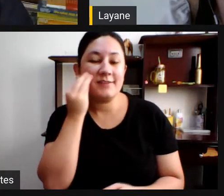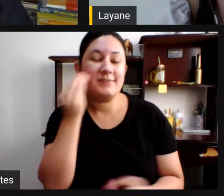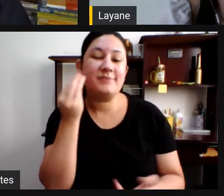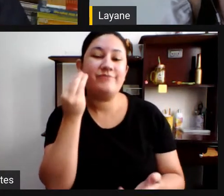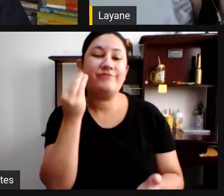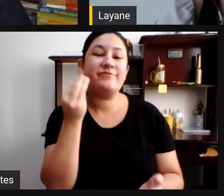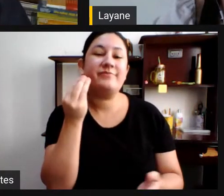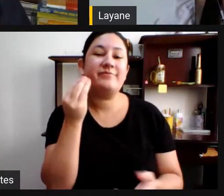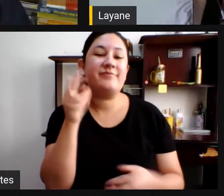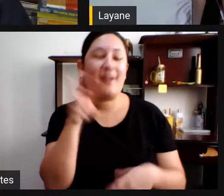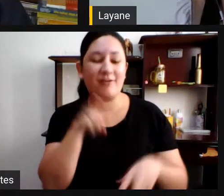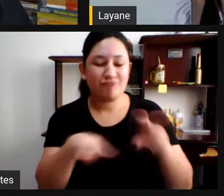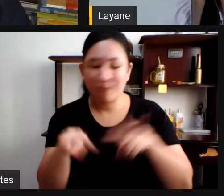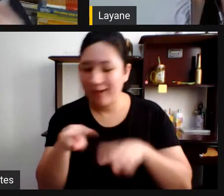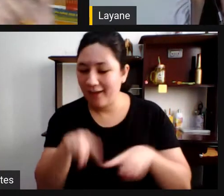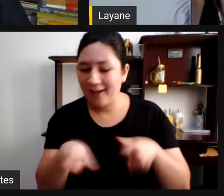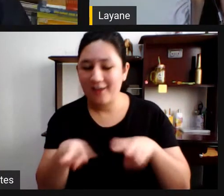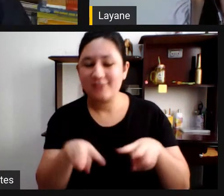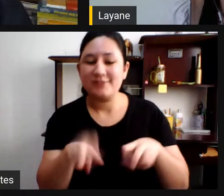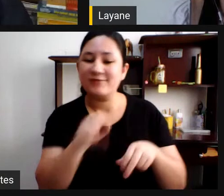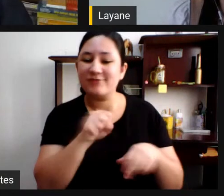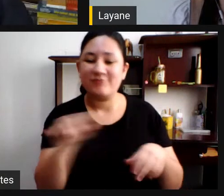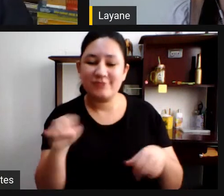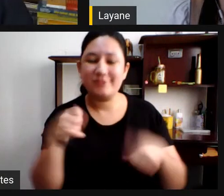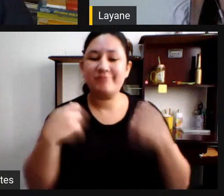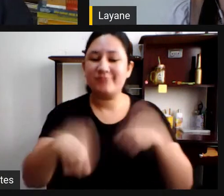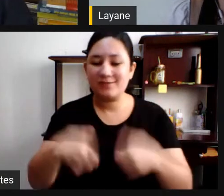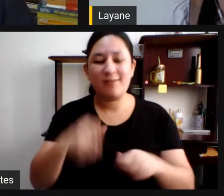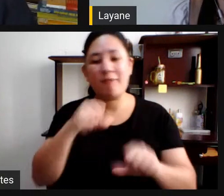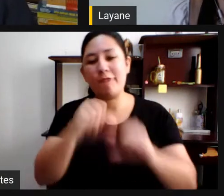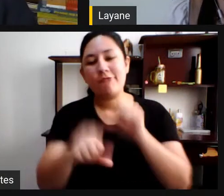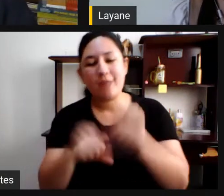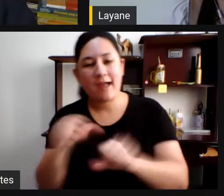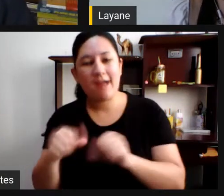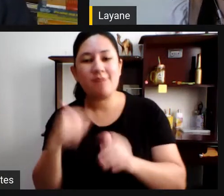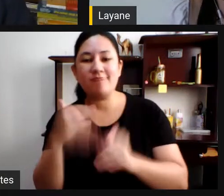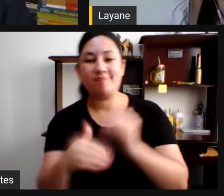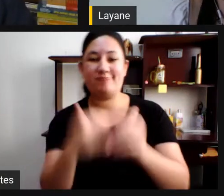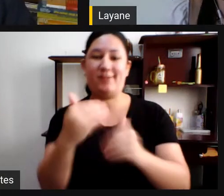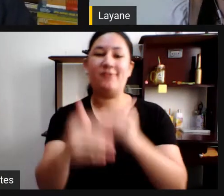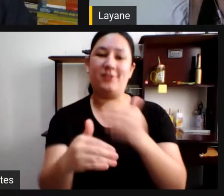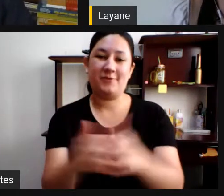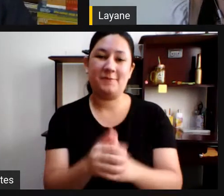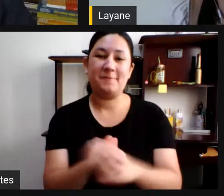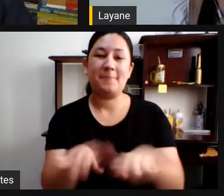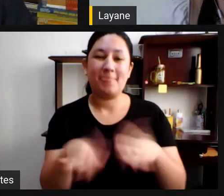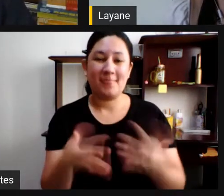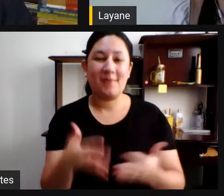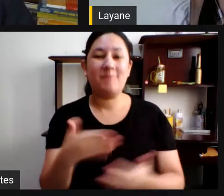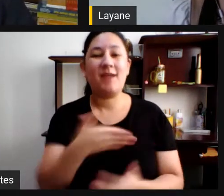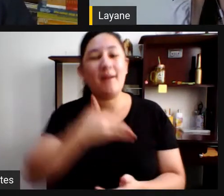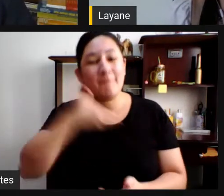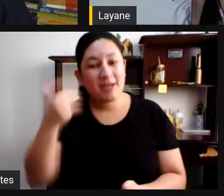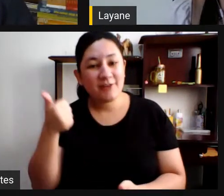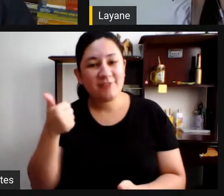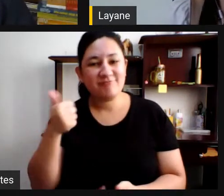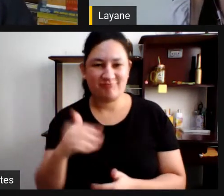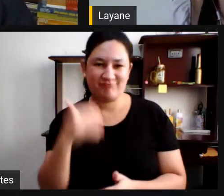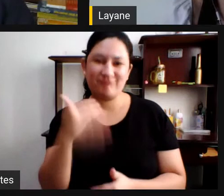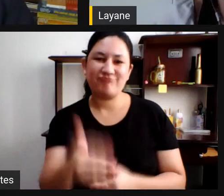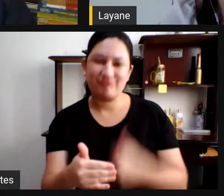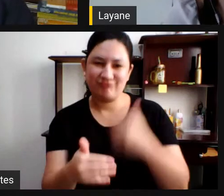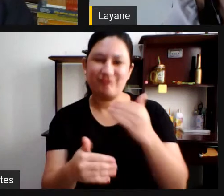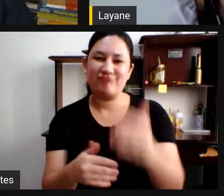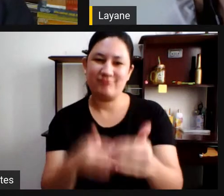quantas vezes fosse necessário até que você conseguisse ter uma hipótese melhor então